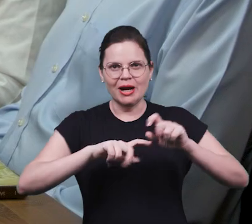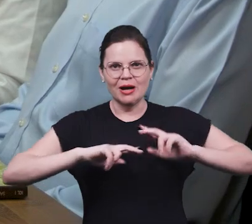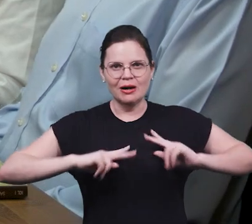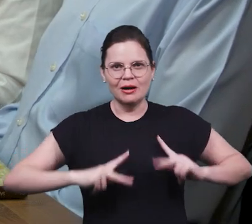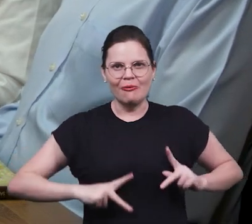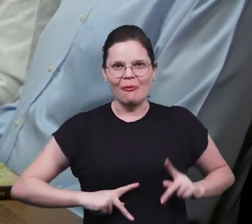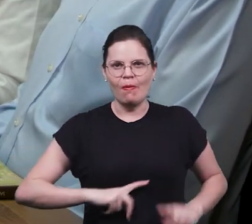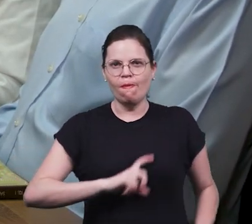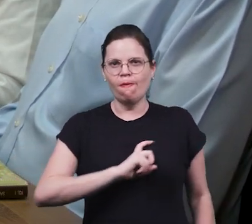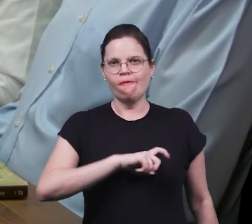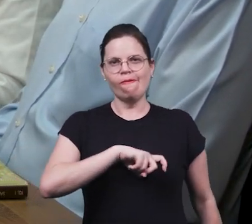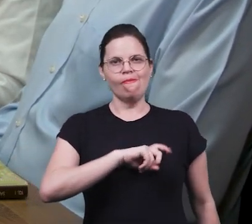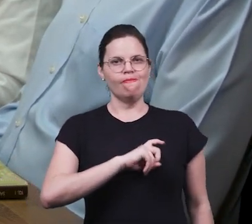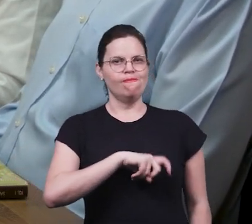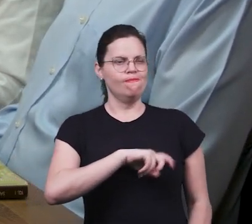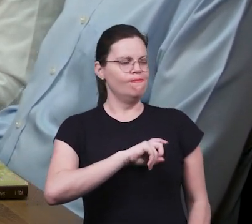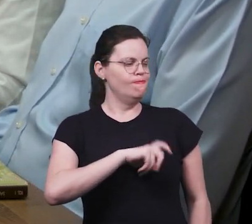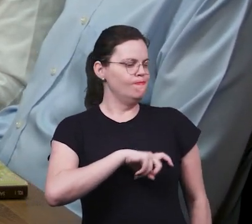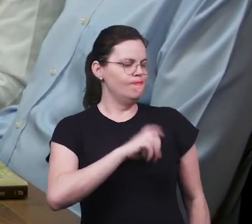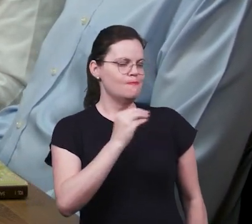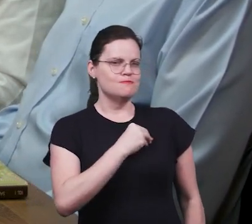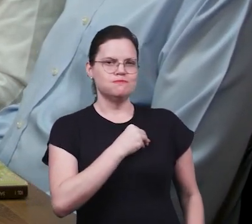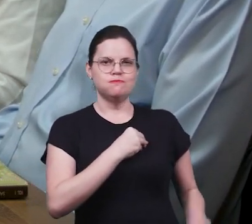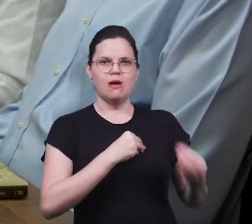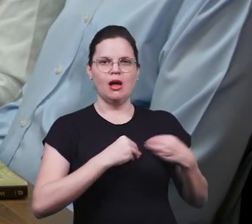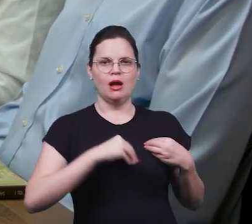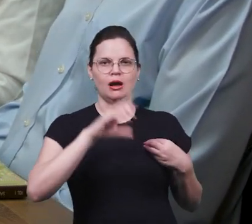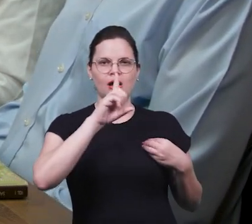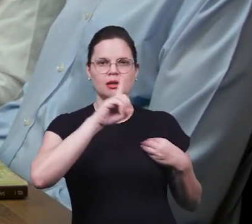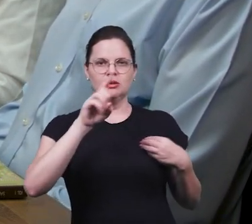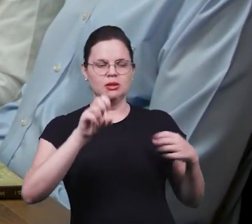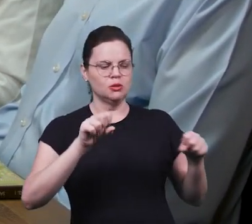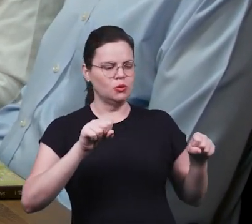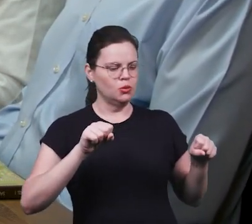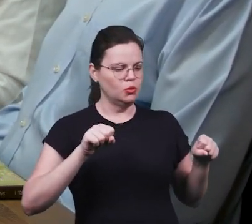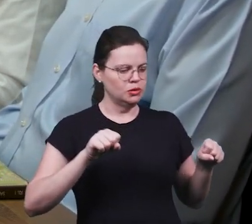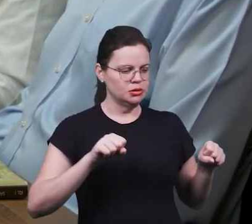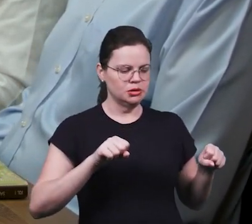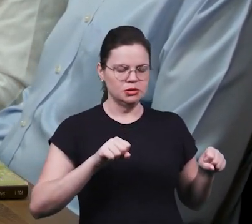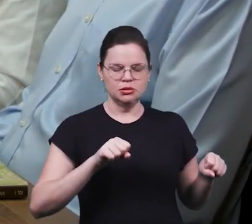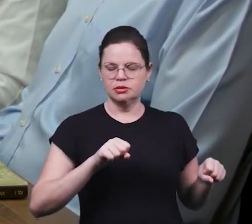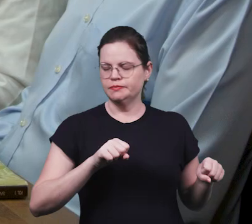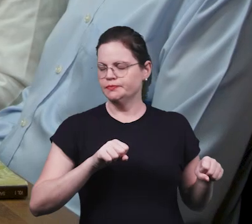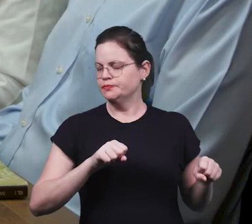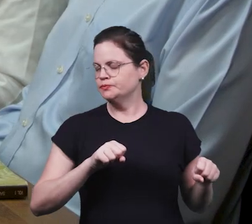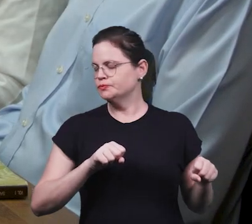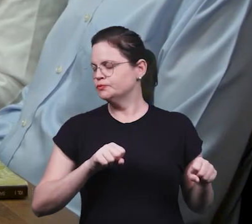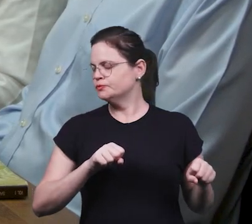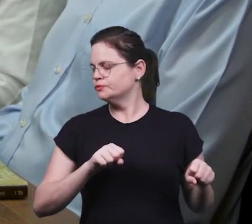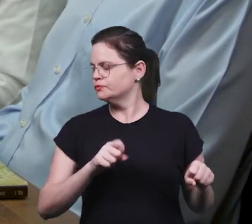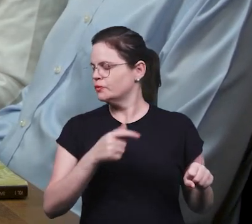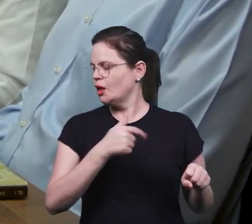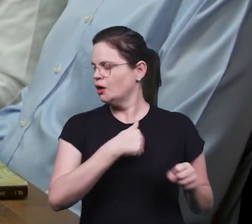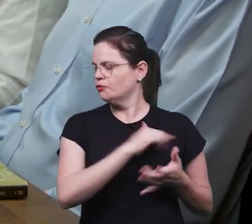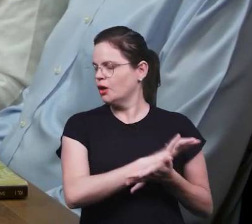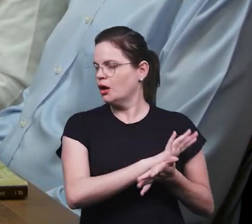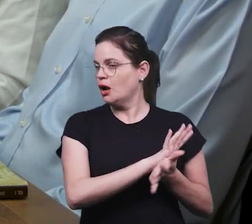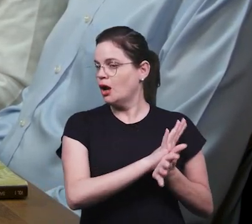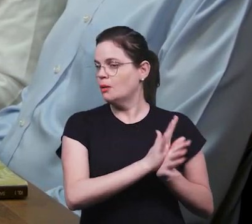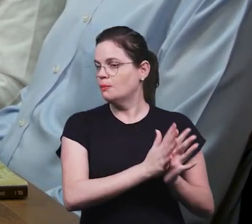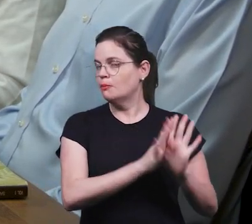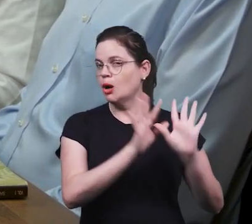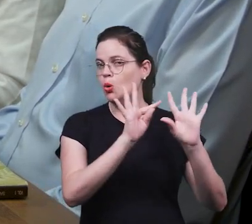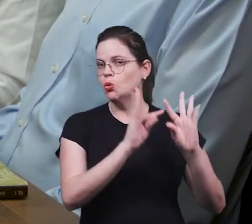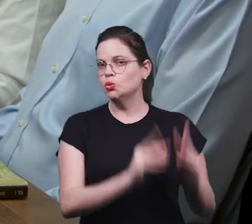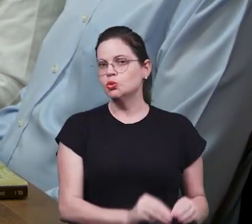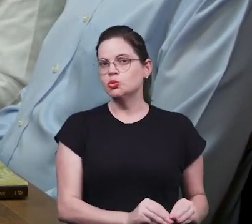E Deus, né, Deus olha para aquilo e fala, eu vou acabar com tudo, né, lhe pesou o coração,